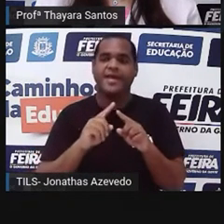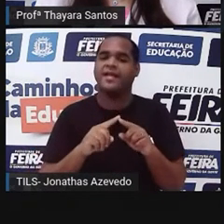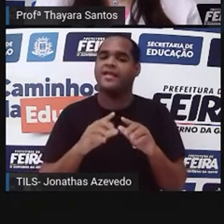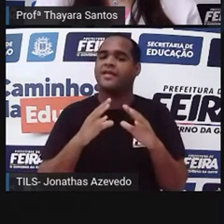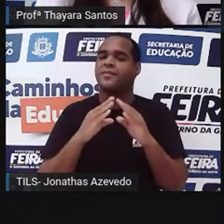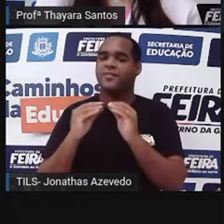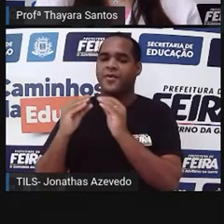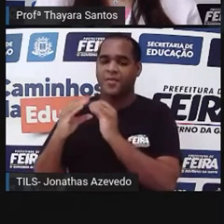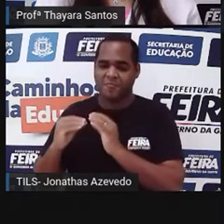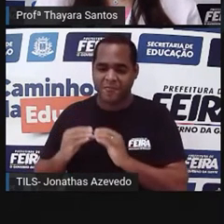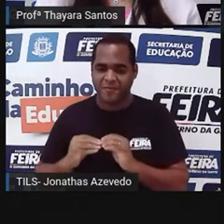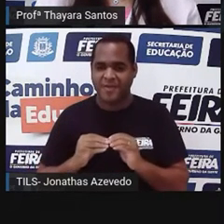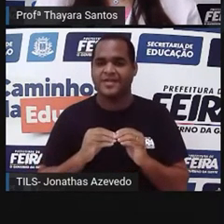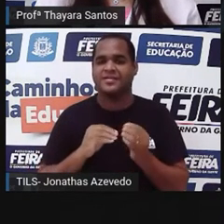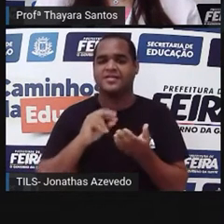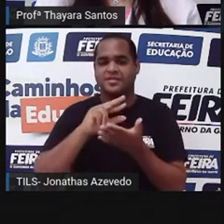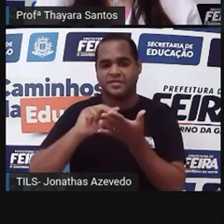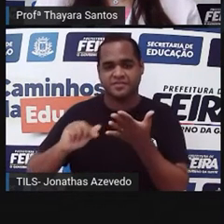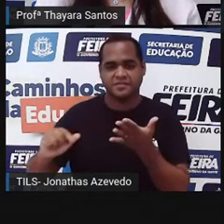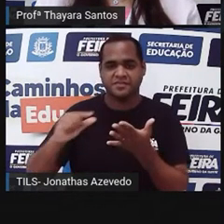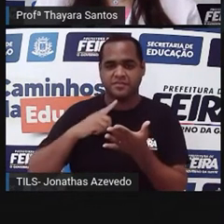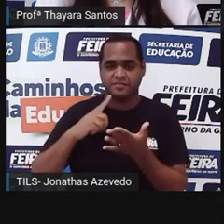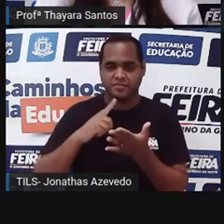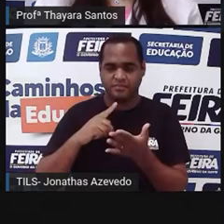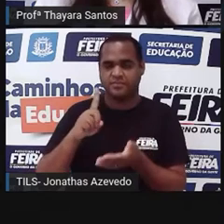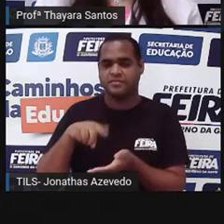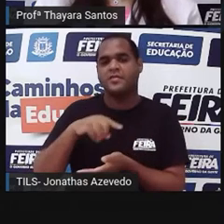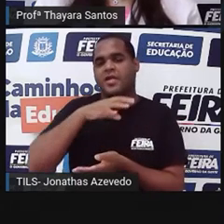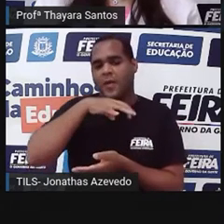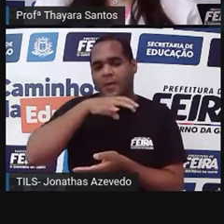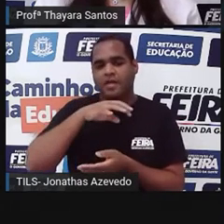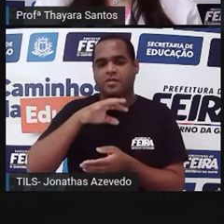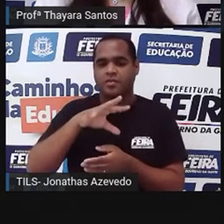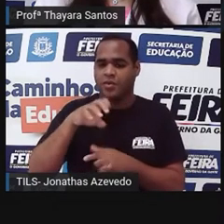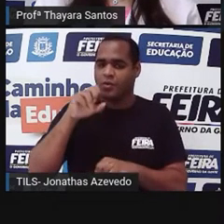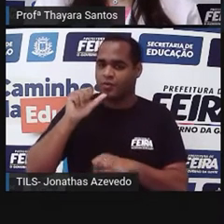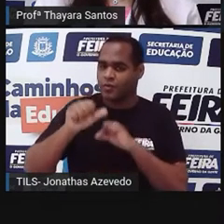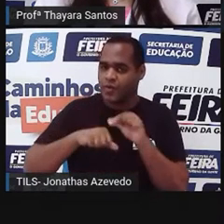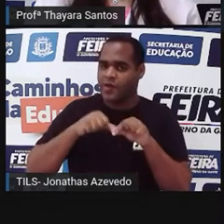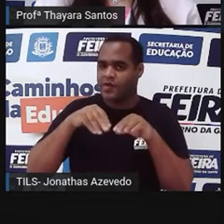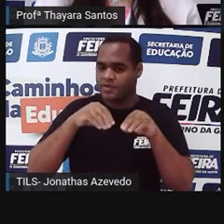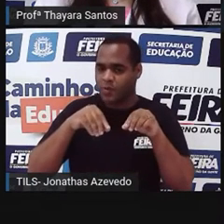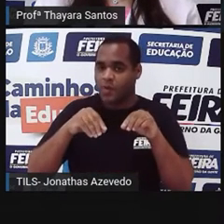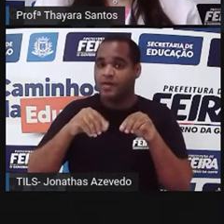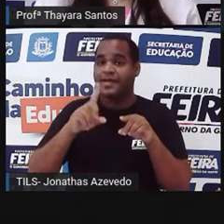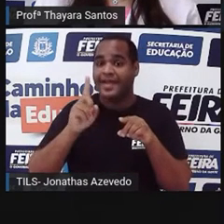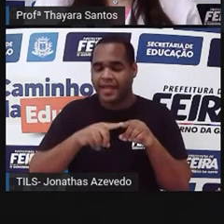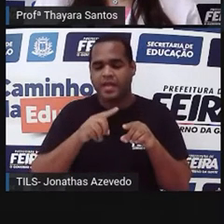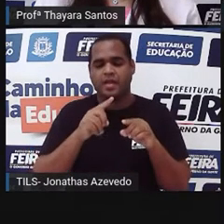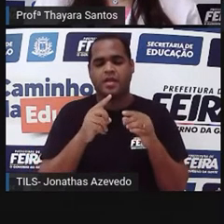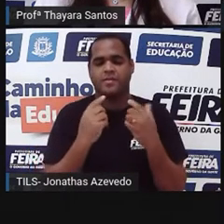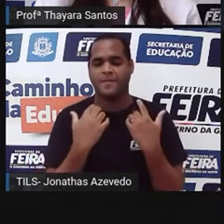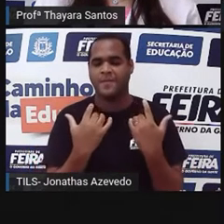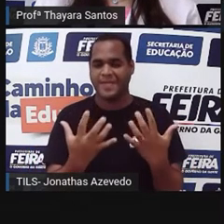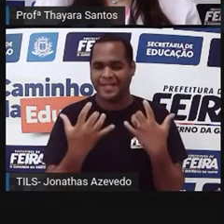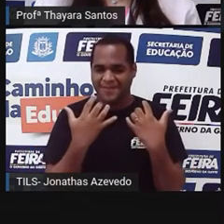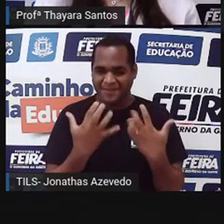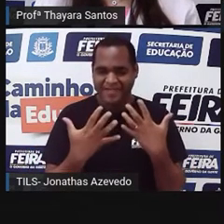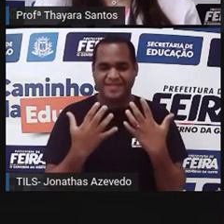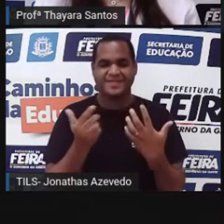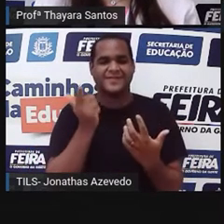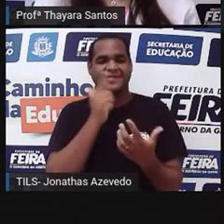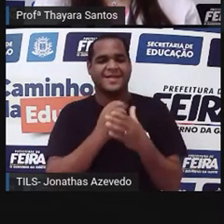decompõem, tiram os nutrientes que estavam presentes nesse organismo, devolvem para o solo. Depois, as plantas vão crescer naquele solo